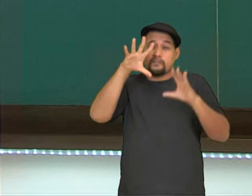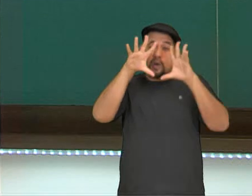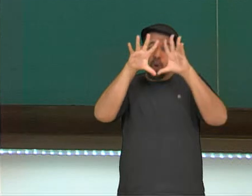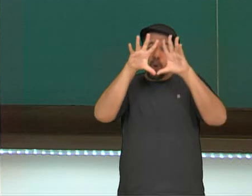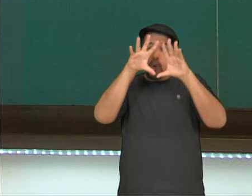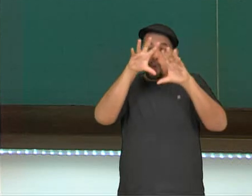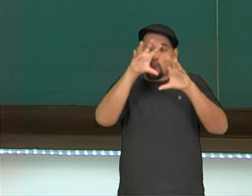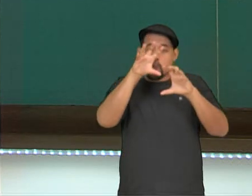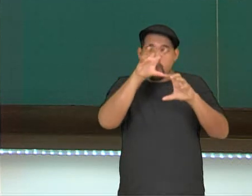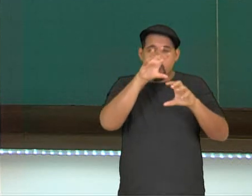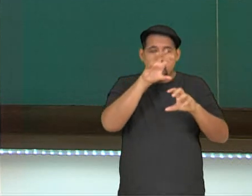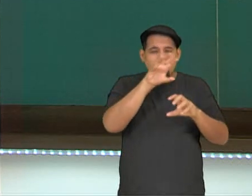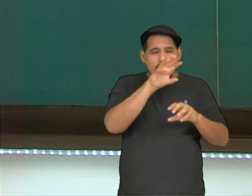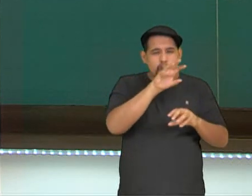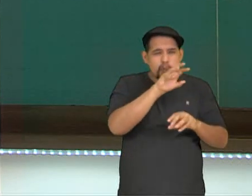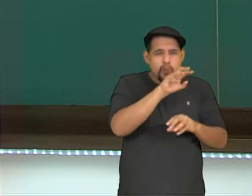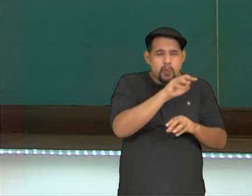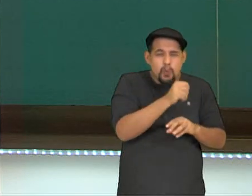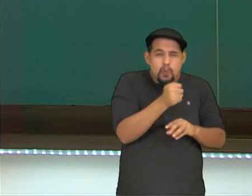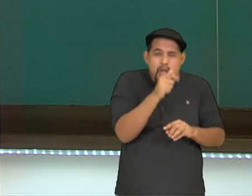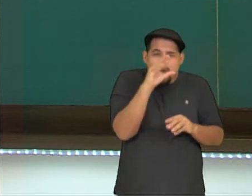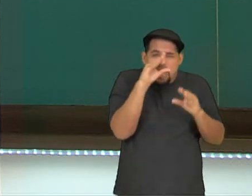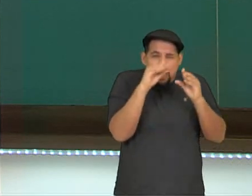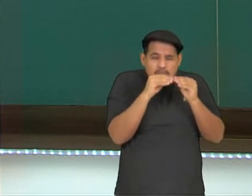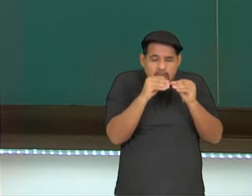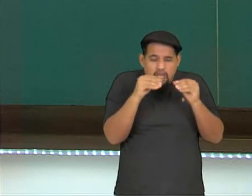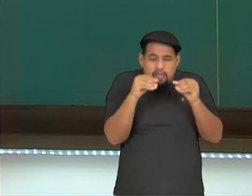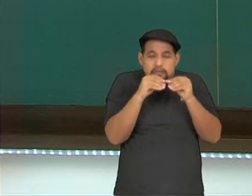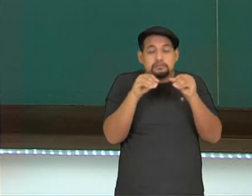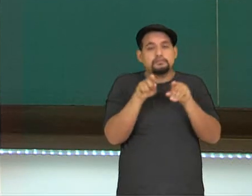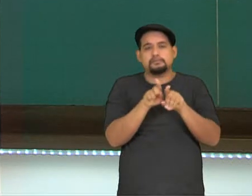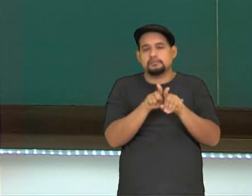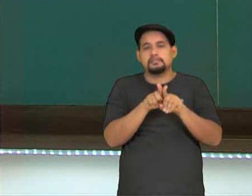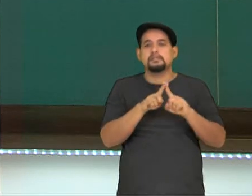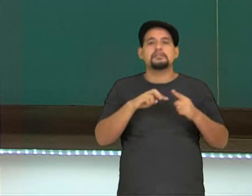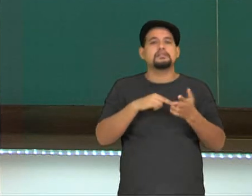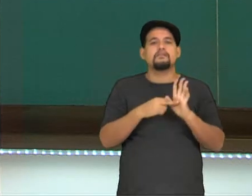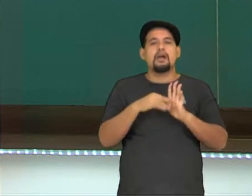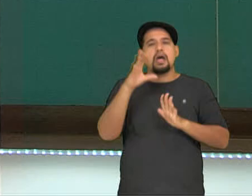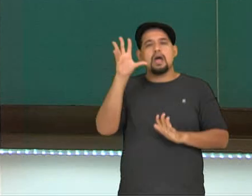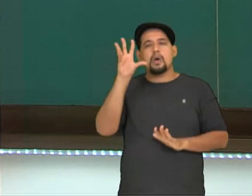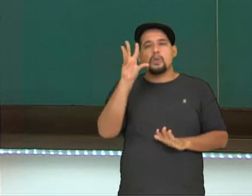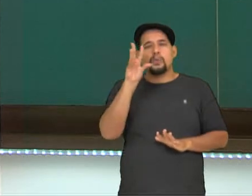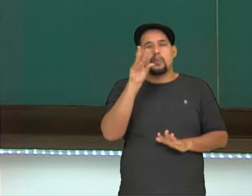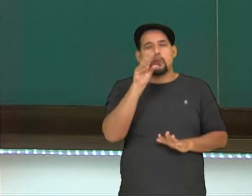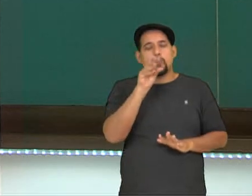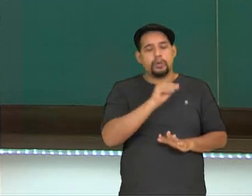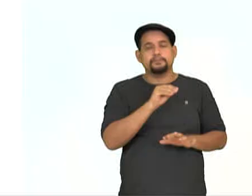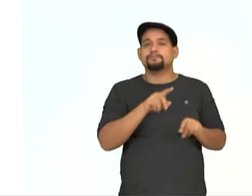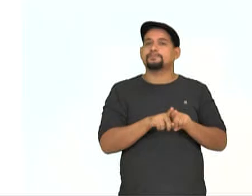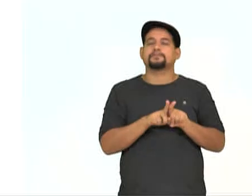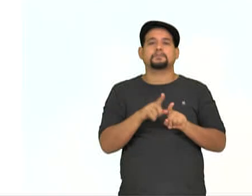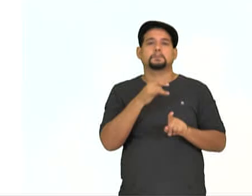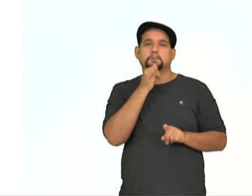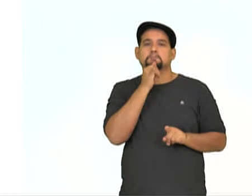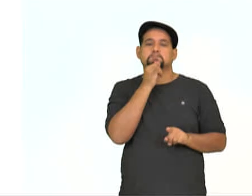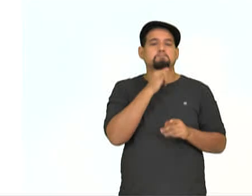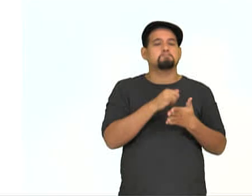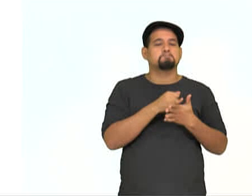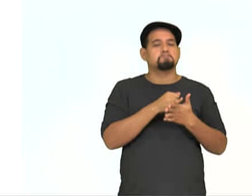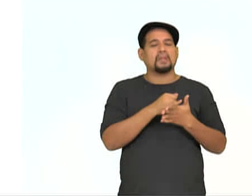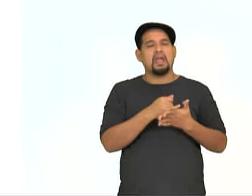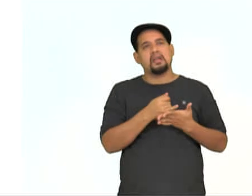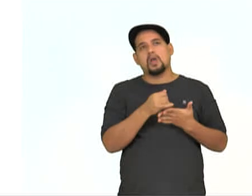mais fraquinha, fraquinha, fraquinha, fraquinha, quase desaparecer, fica transparente. Ela vai ficando aguda, então ela vai diminuindo o seu grau. E quando nós trabalhamos com